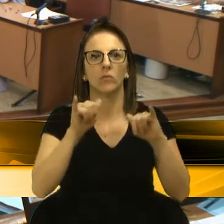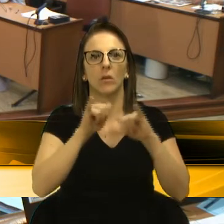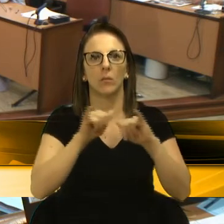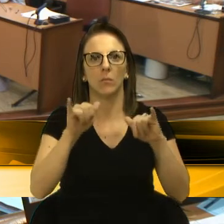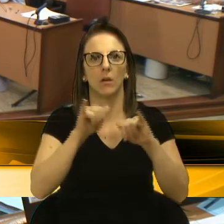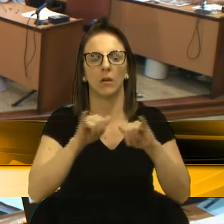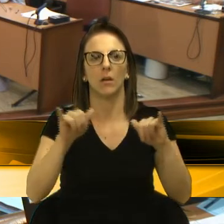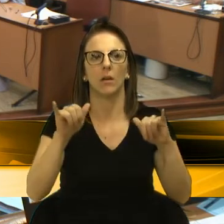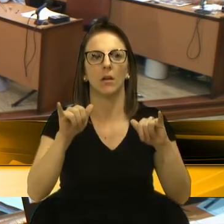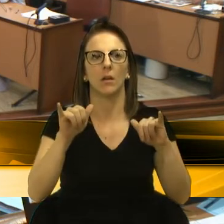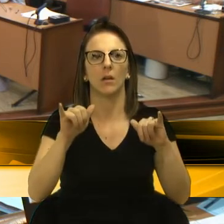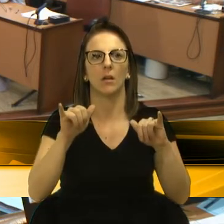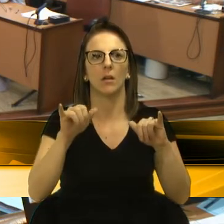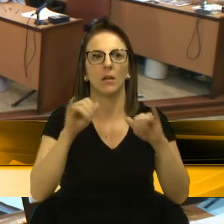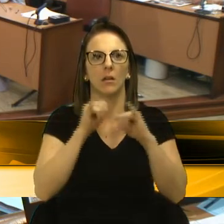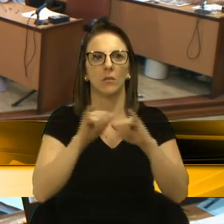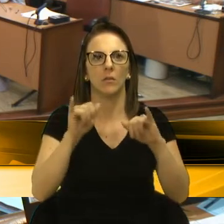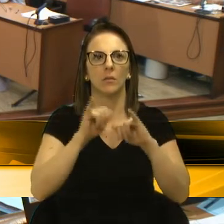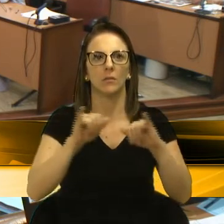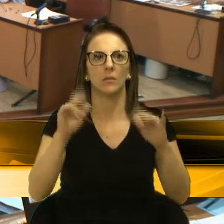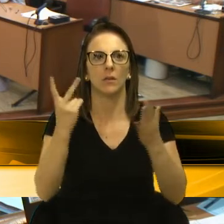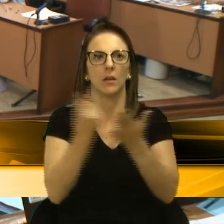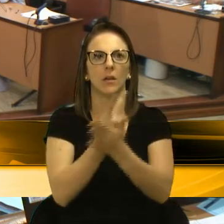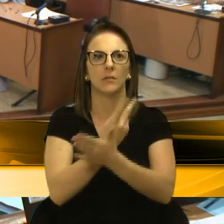informação é equivocada.